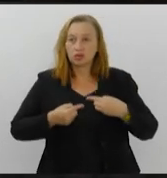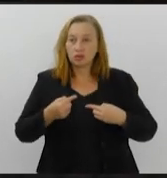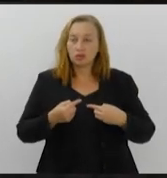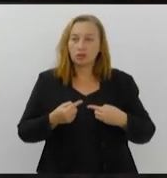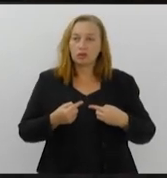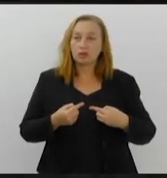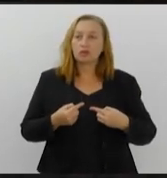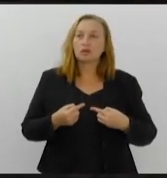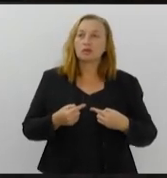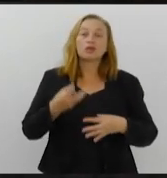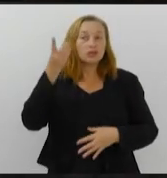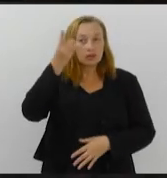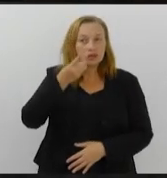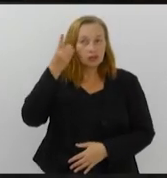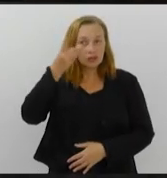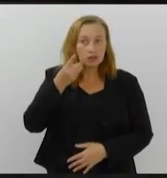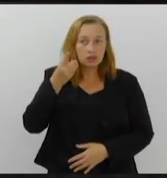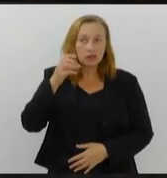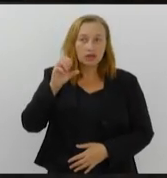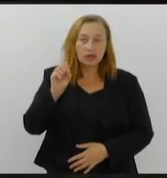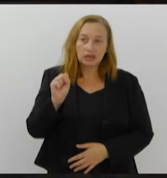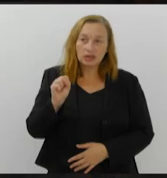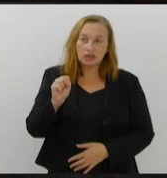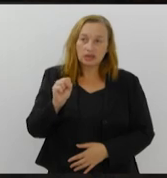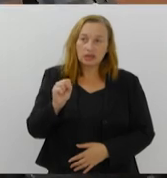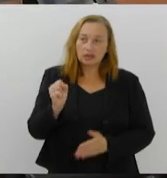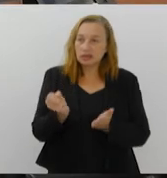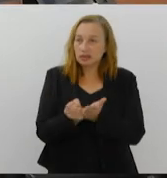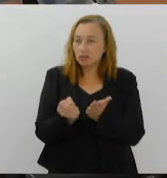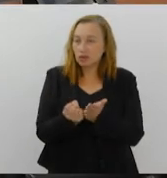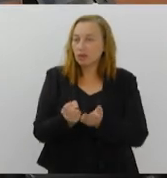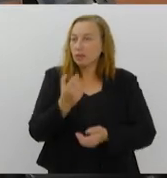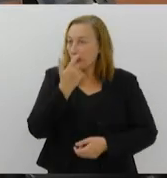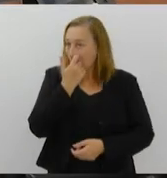para discutir o deputado Samuel Malafaia.